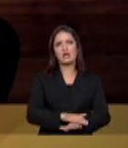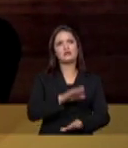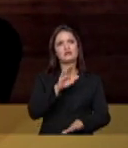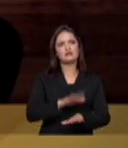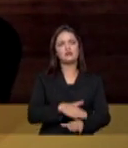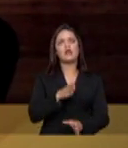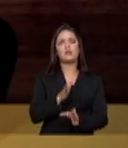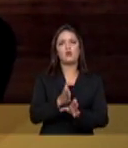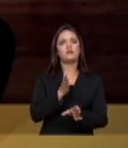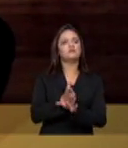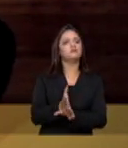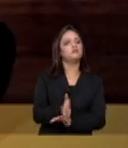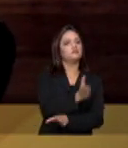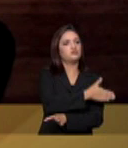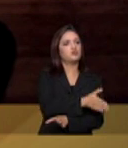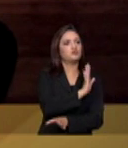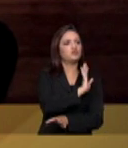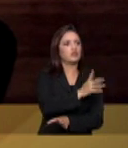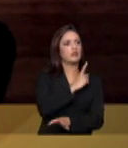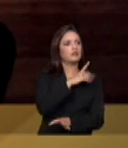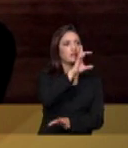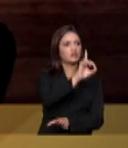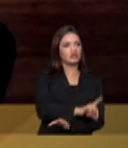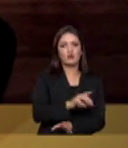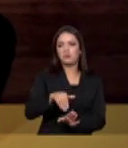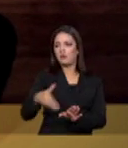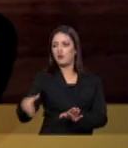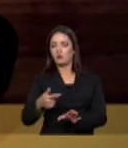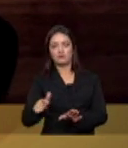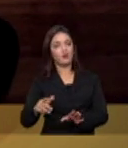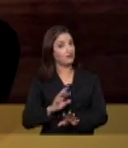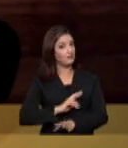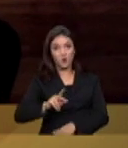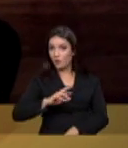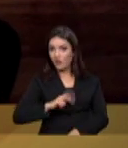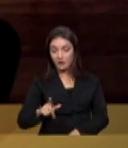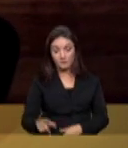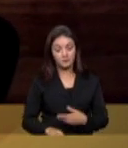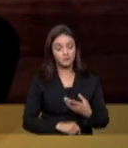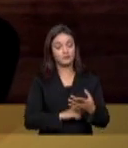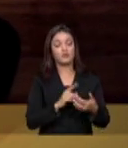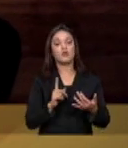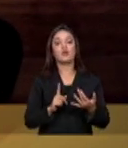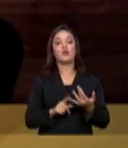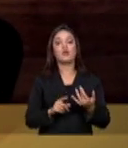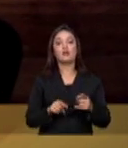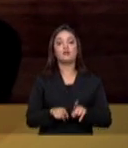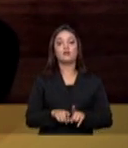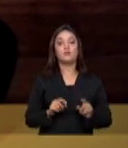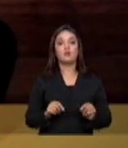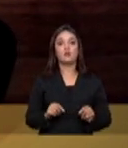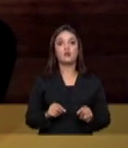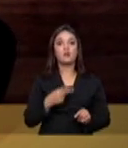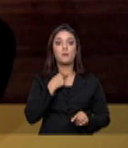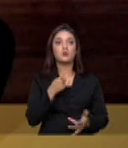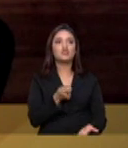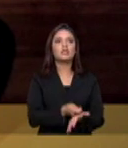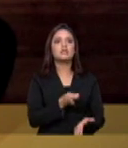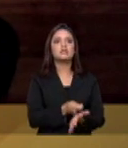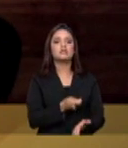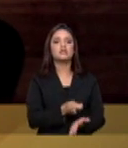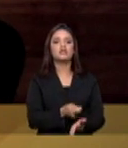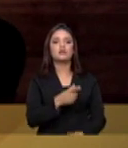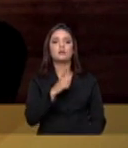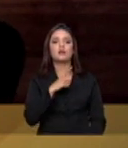para aferição dos direitos possessórios indígenas considerando ainda que não se exige para a demonstração